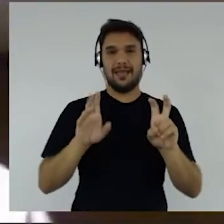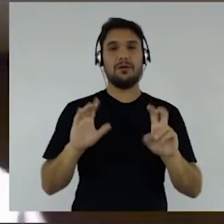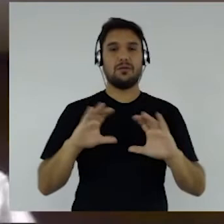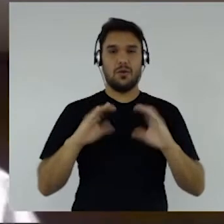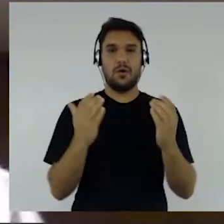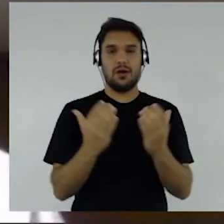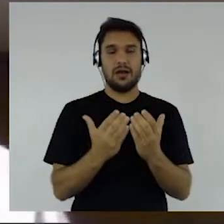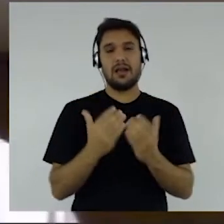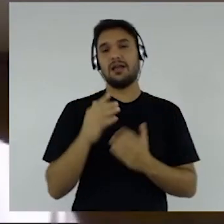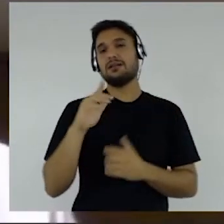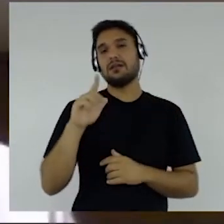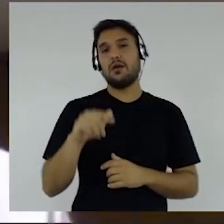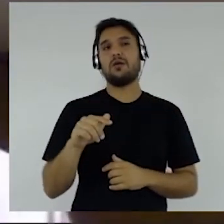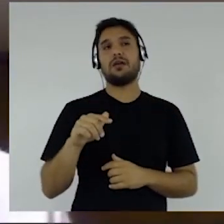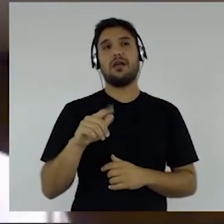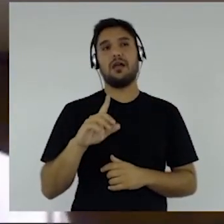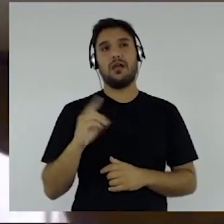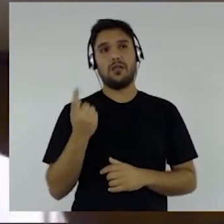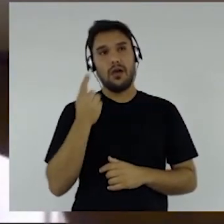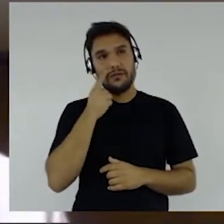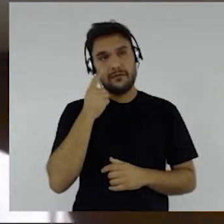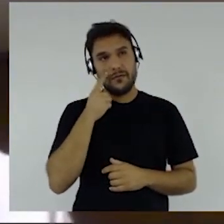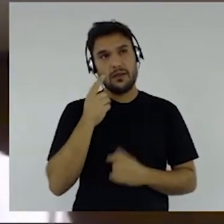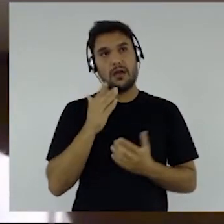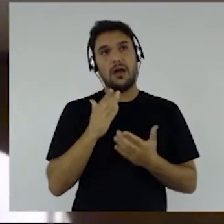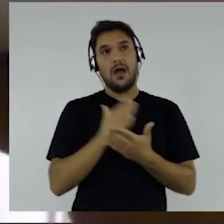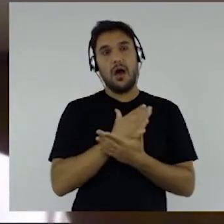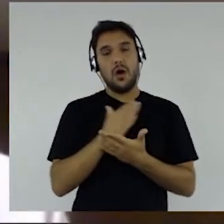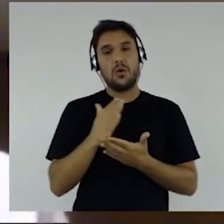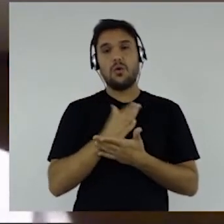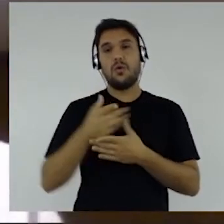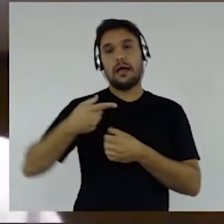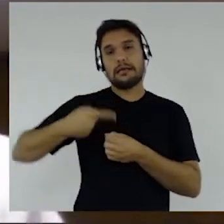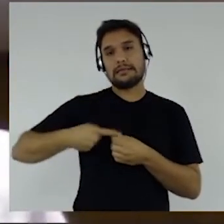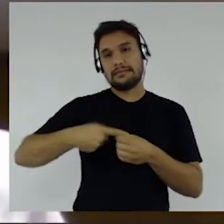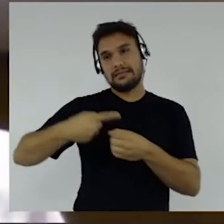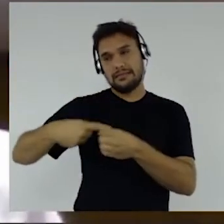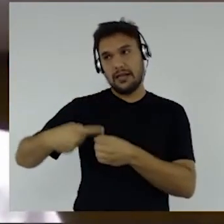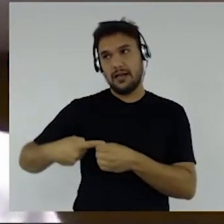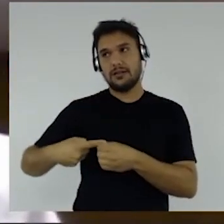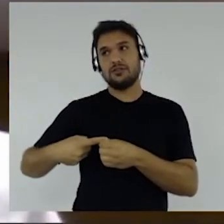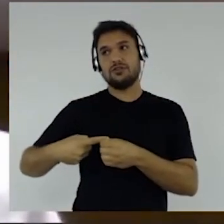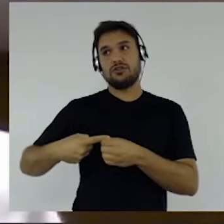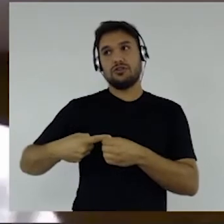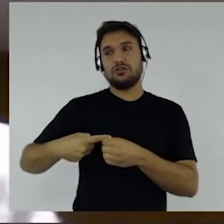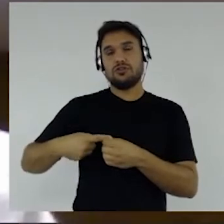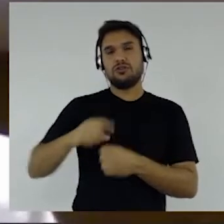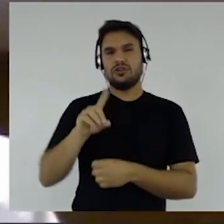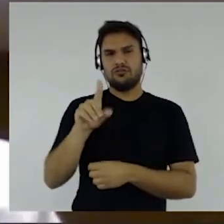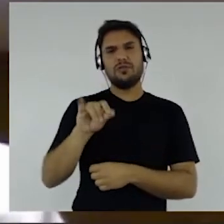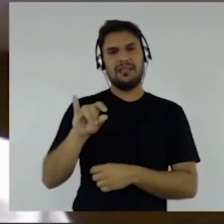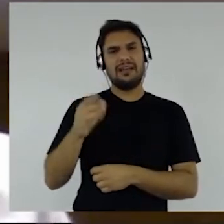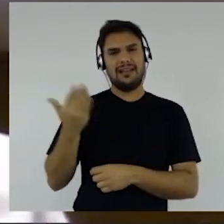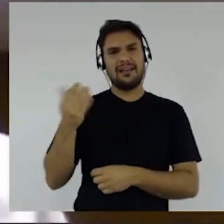congresso, é o que nós temos assistido em algumas cidades, acho que foi o Dani que falou